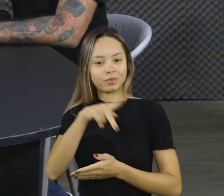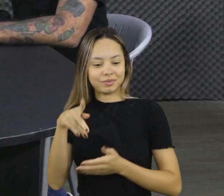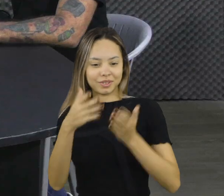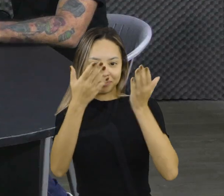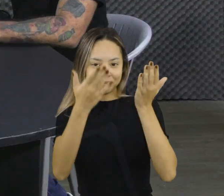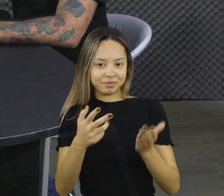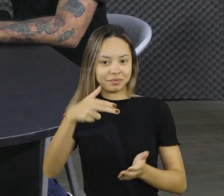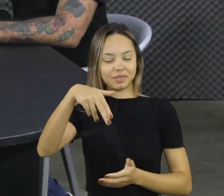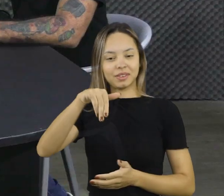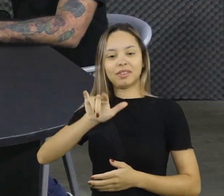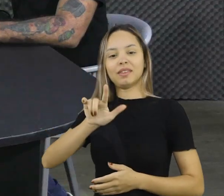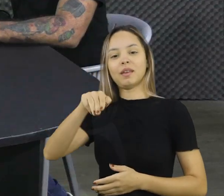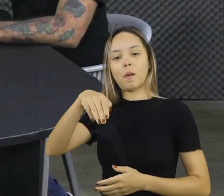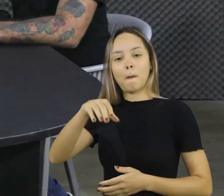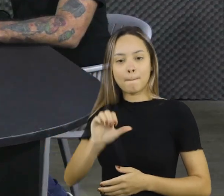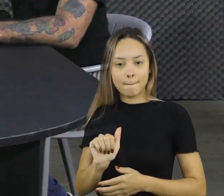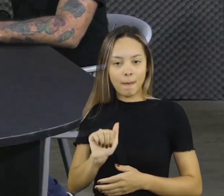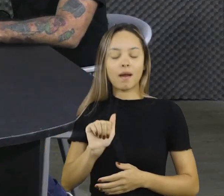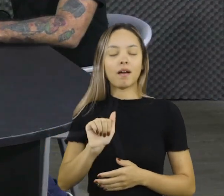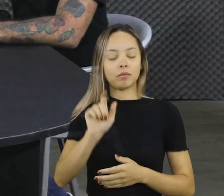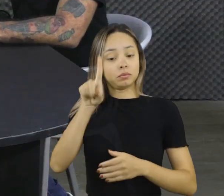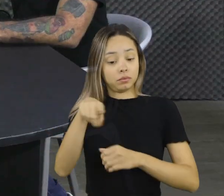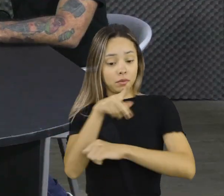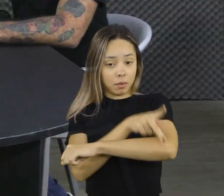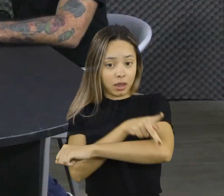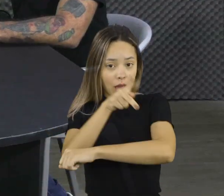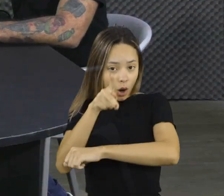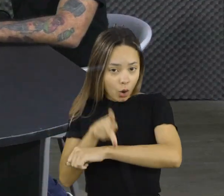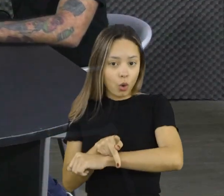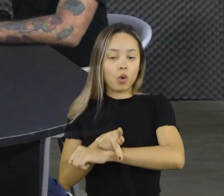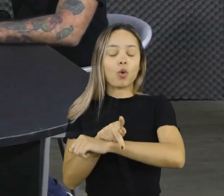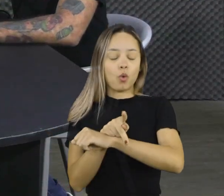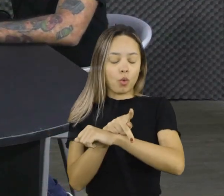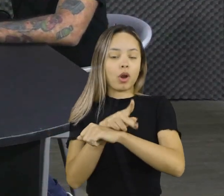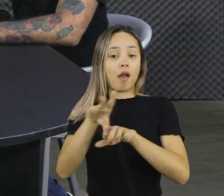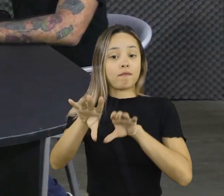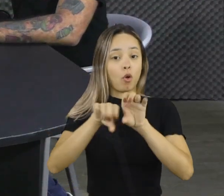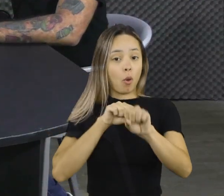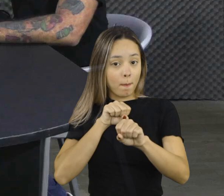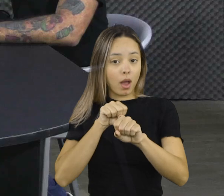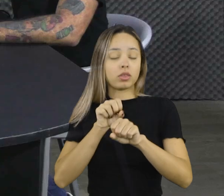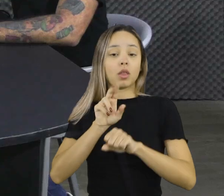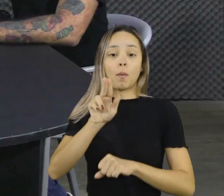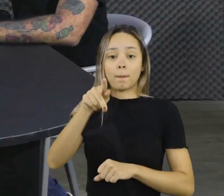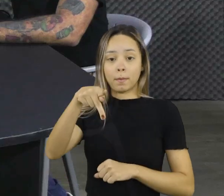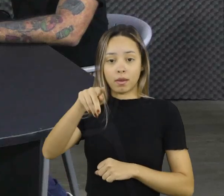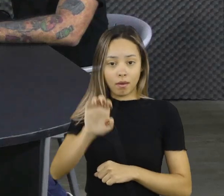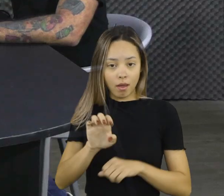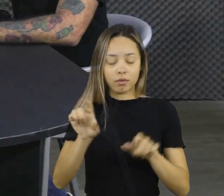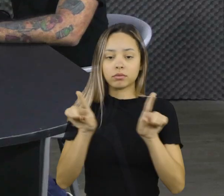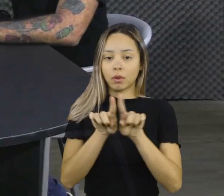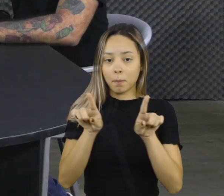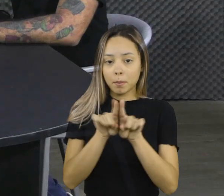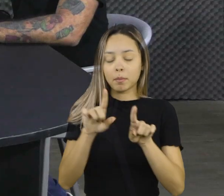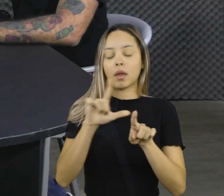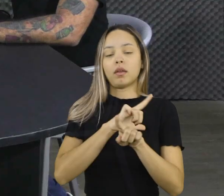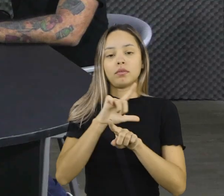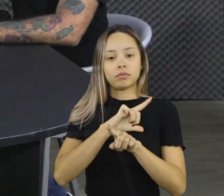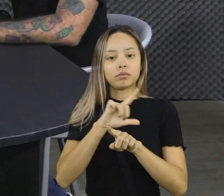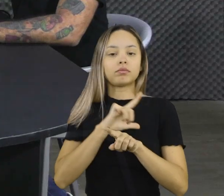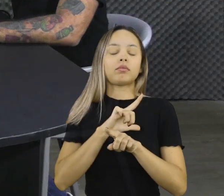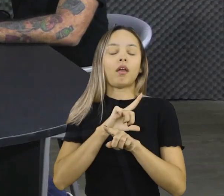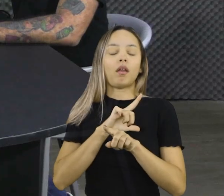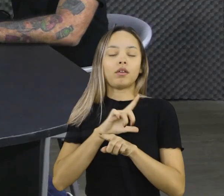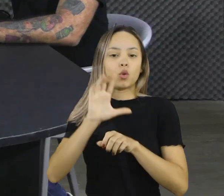Gonçalves. Nilma, que é pedagoga formada pela Universidade de Pernambuco, graduada em psicologia pela Uninassal, é